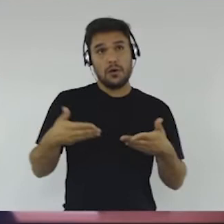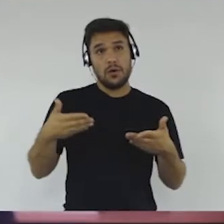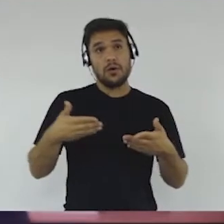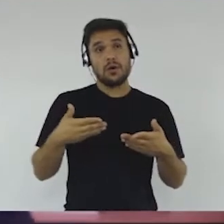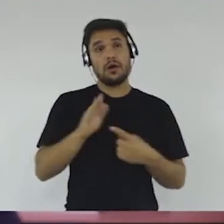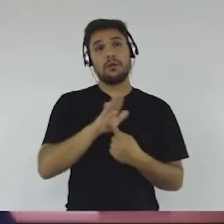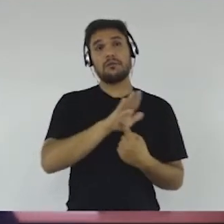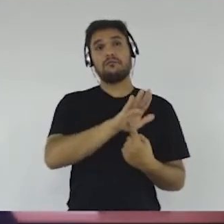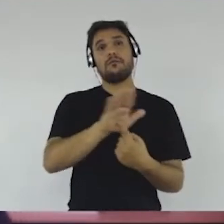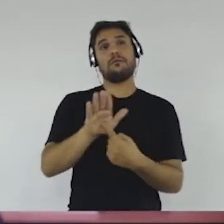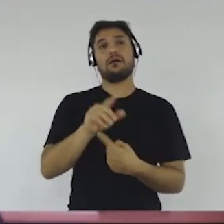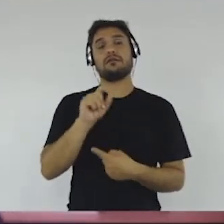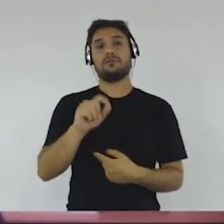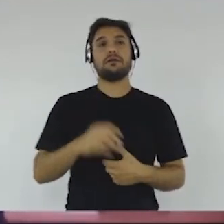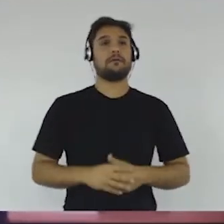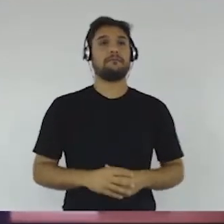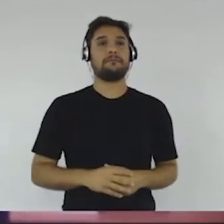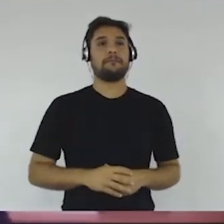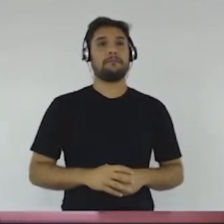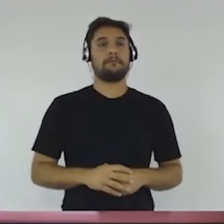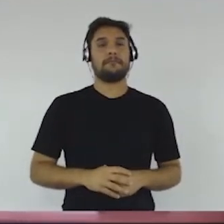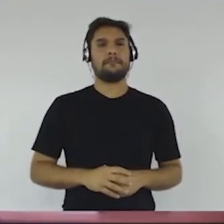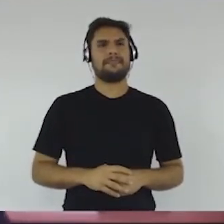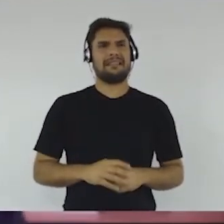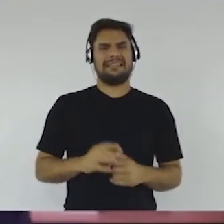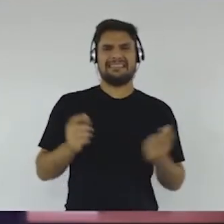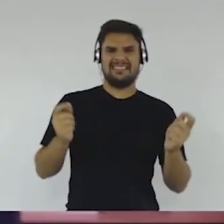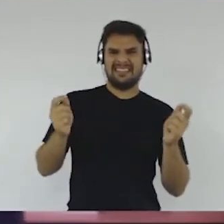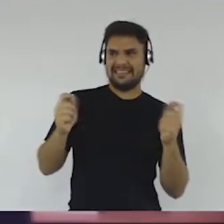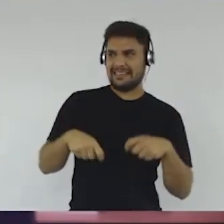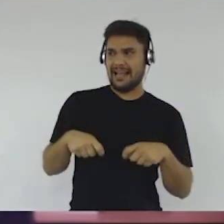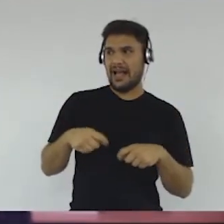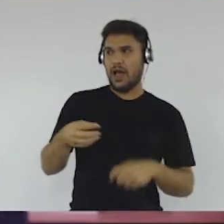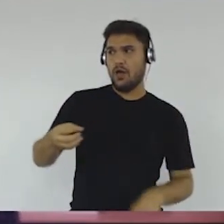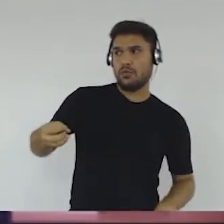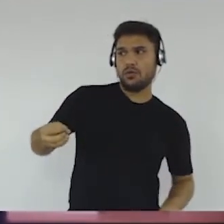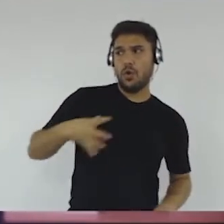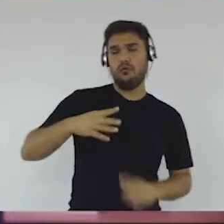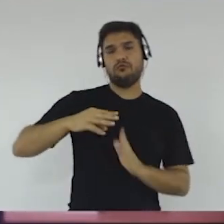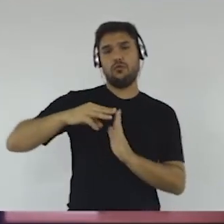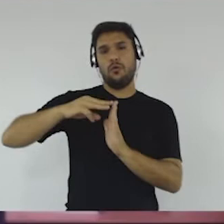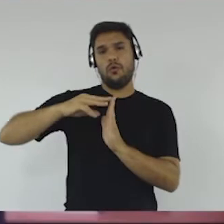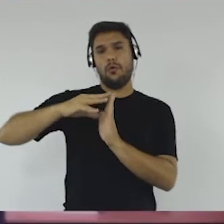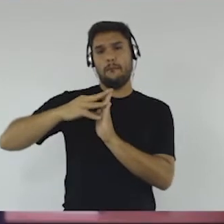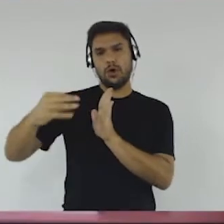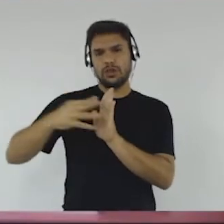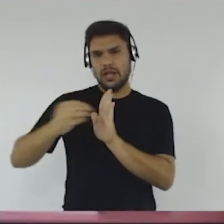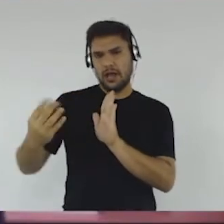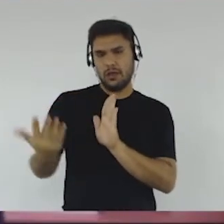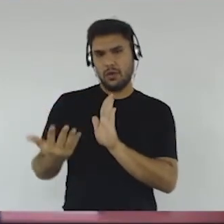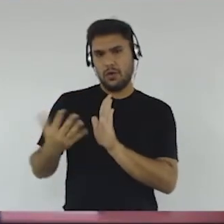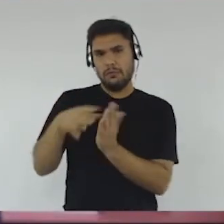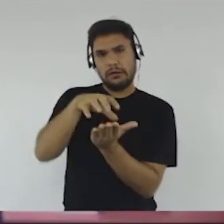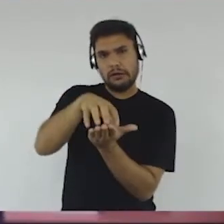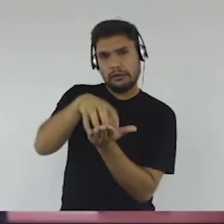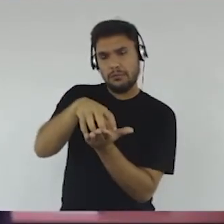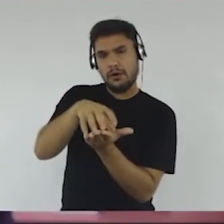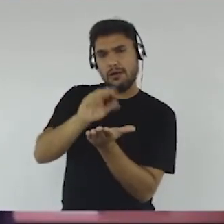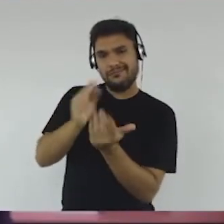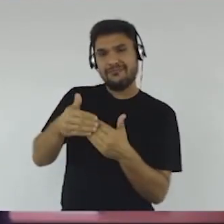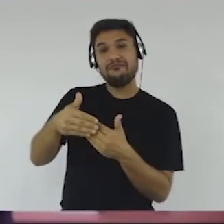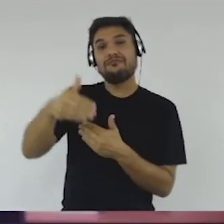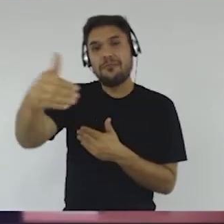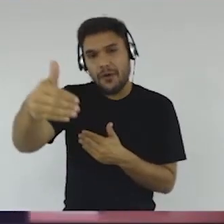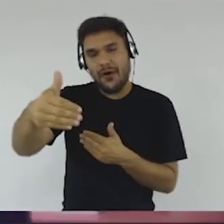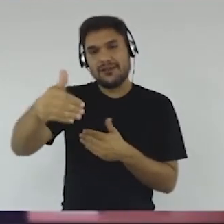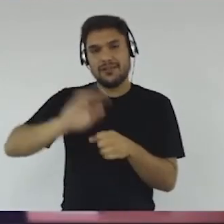dizer e tentar responder a pergunta: será mesmo que existe um novo modelo das câmaras de arbitragem pós-Covid? Eu